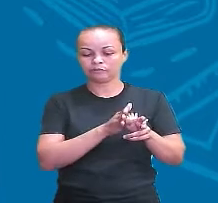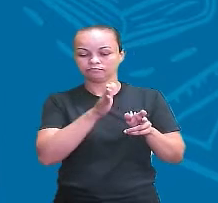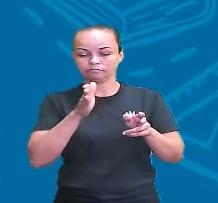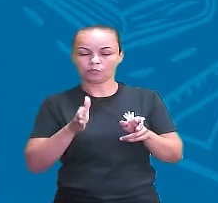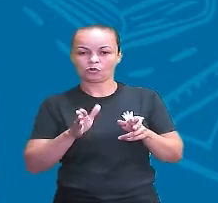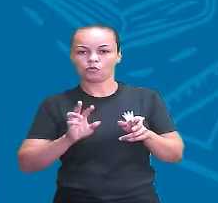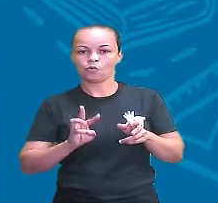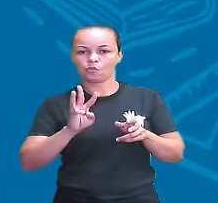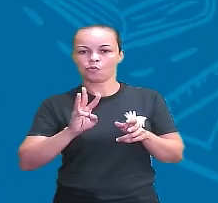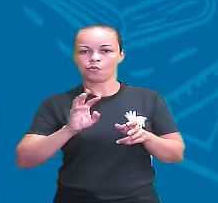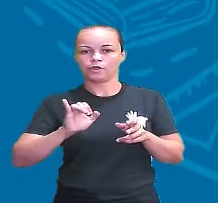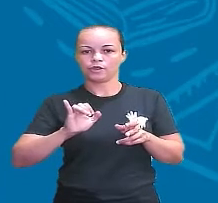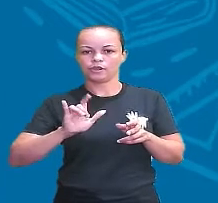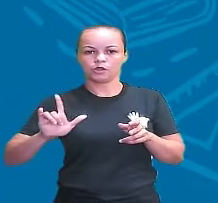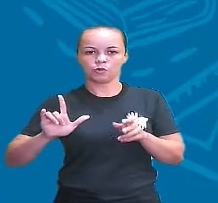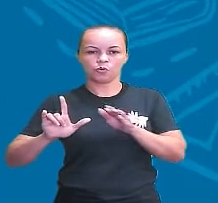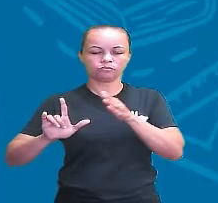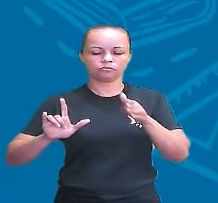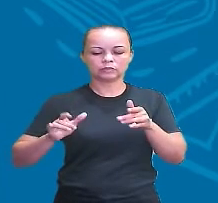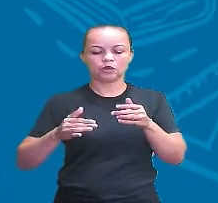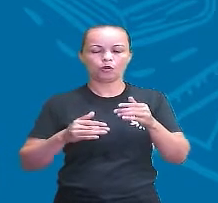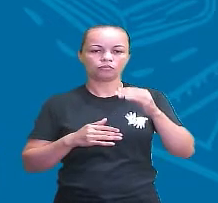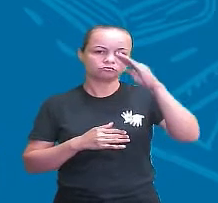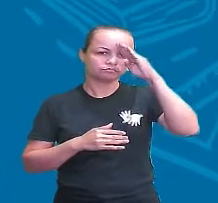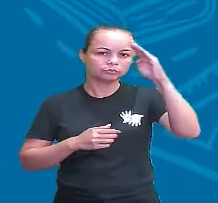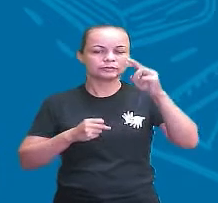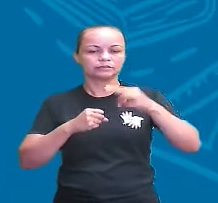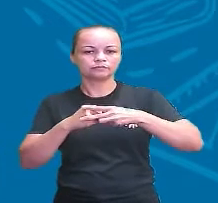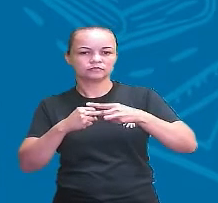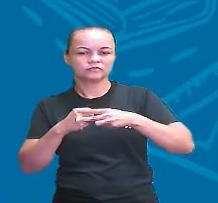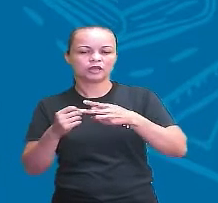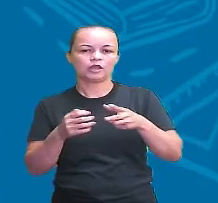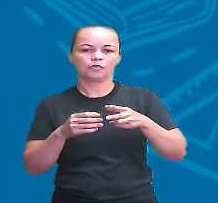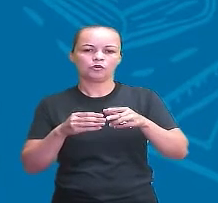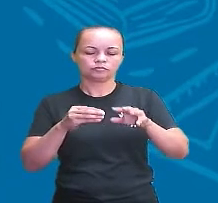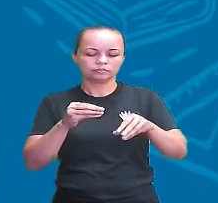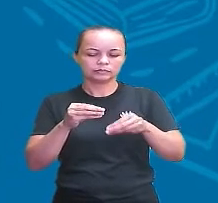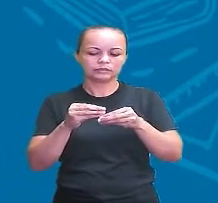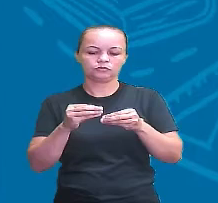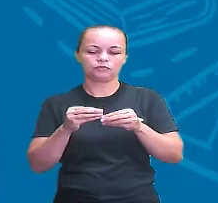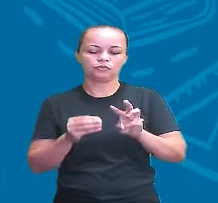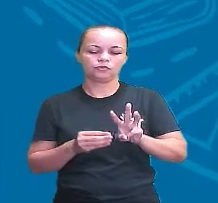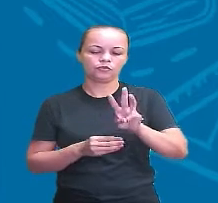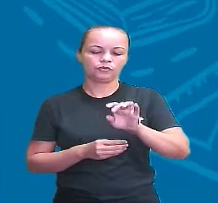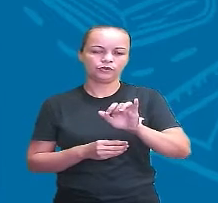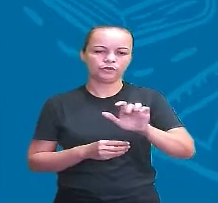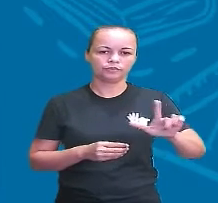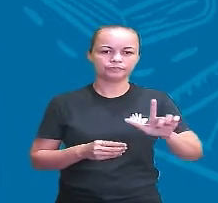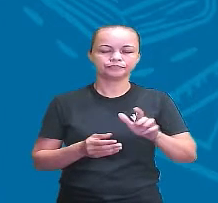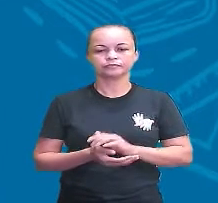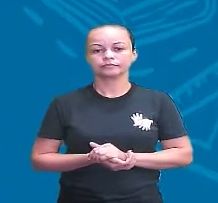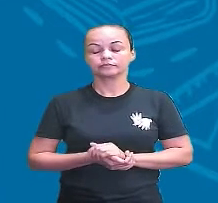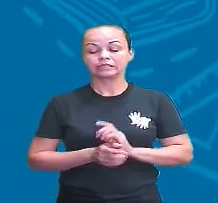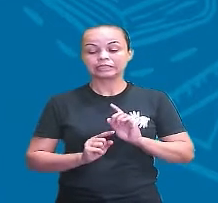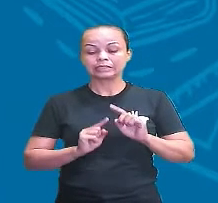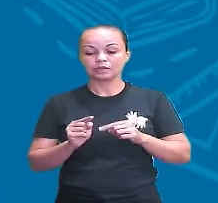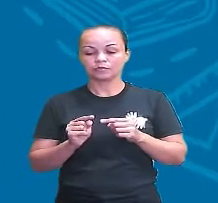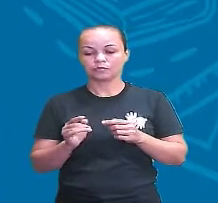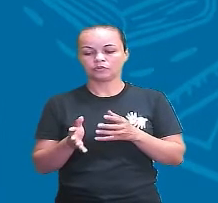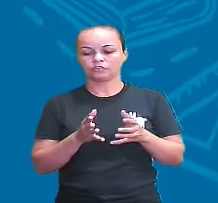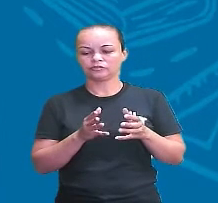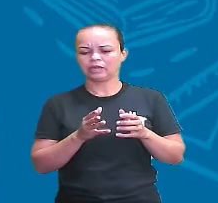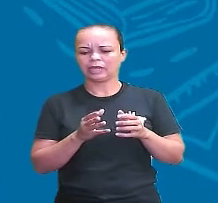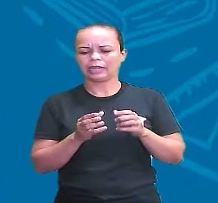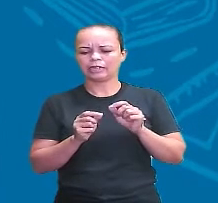tiver um advérbio, ele vai ficar aí entre o verbo principal e a partícula will. E em seguida, next Sunday, que aí a gente tem